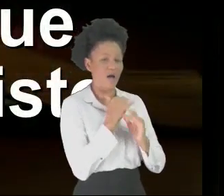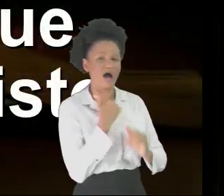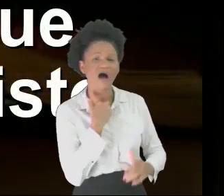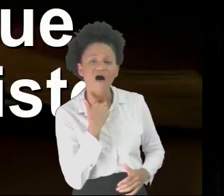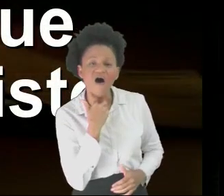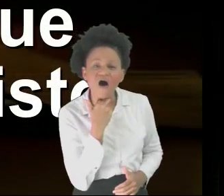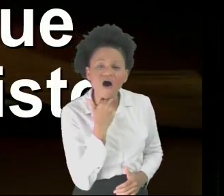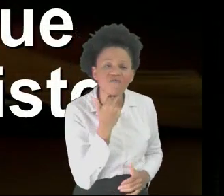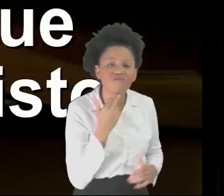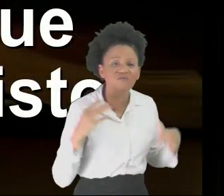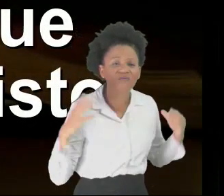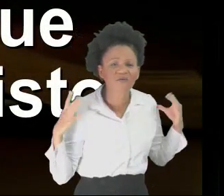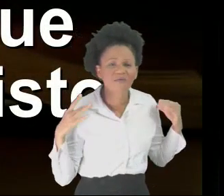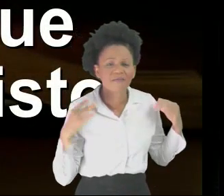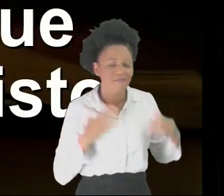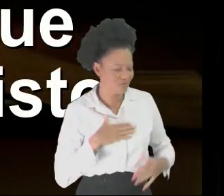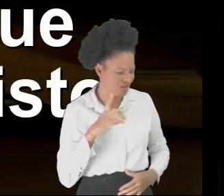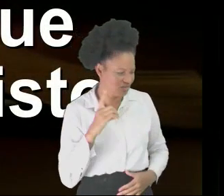agora, meu Deus?